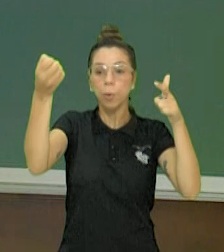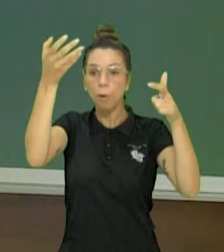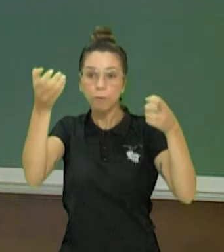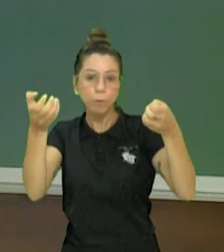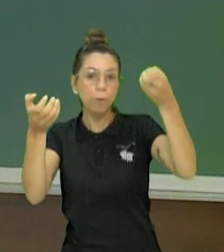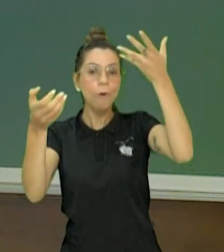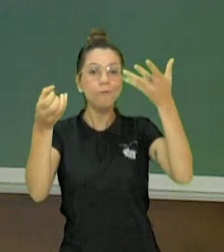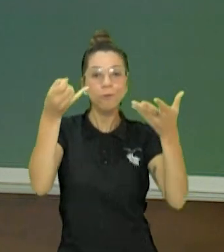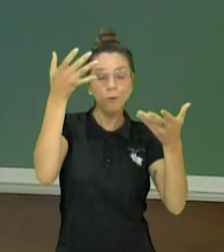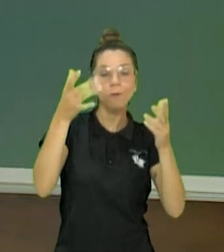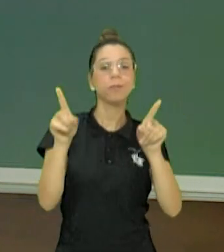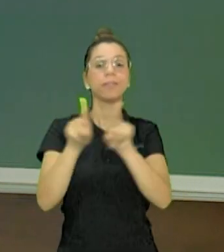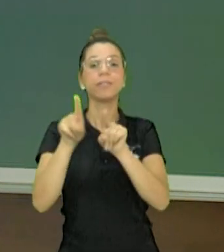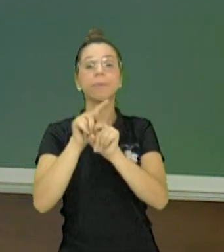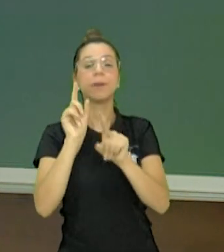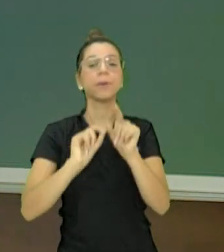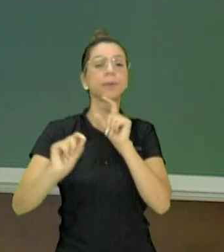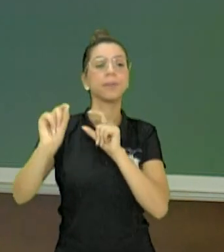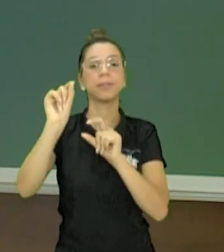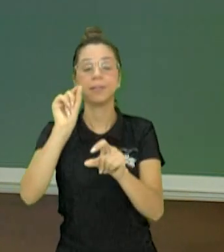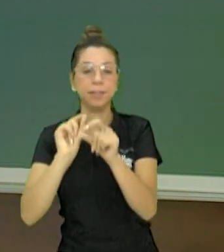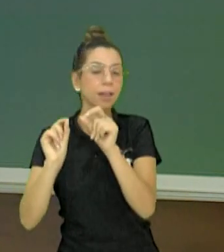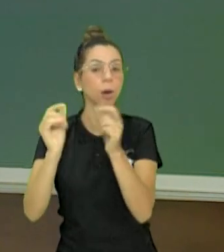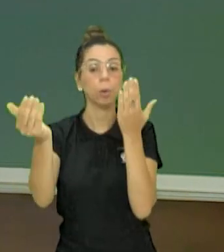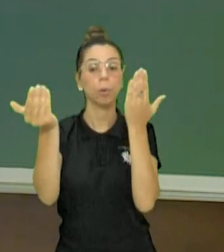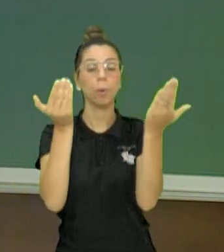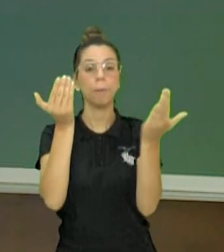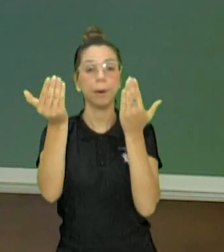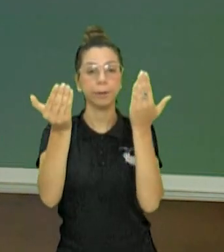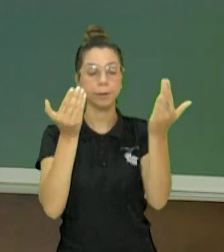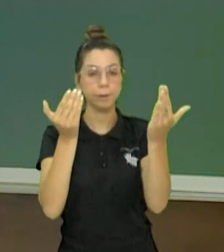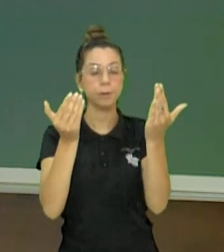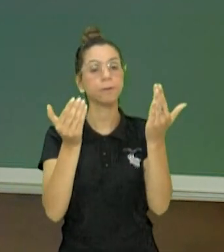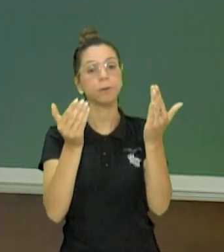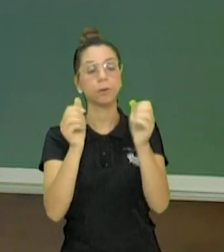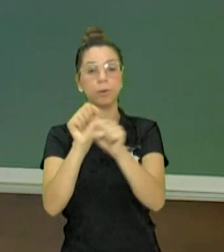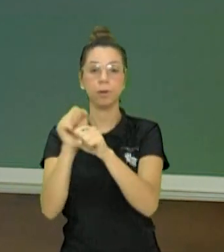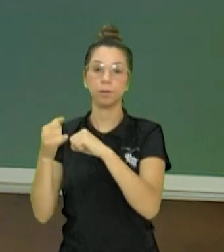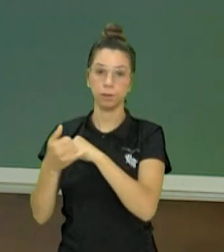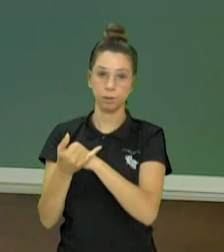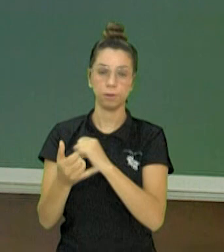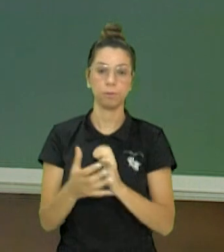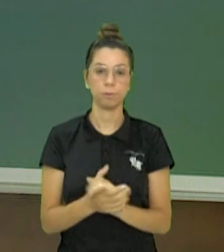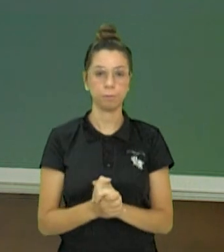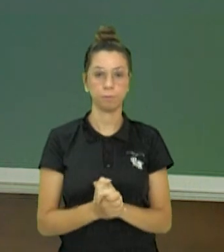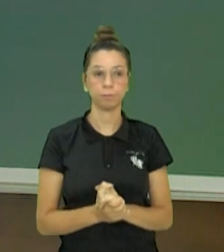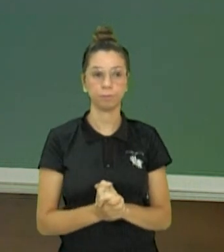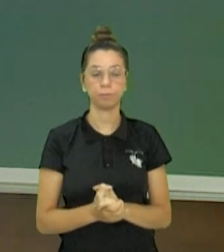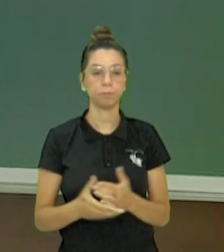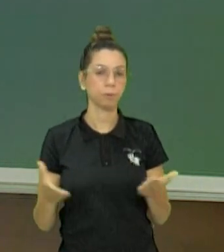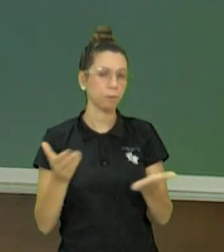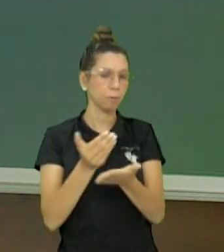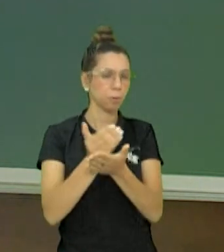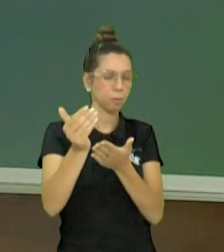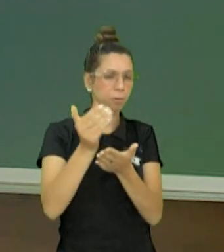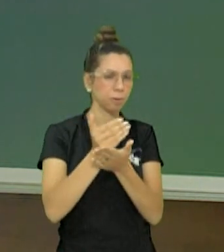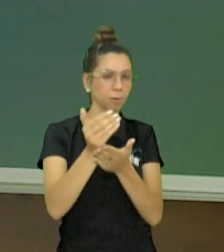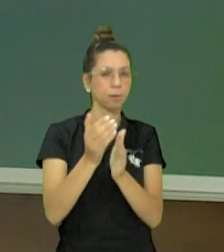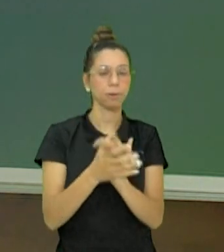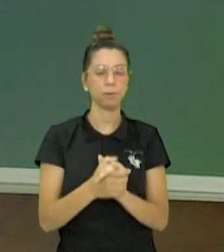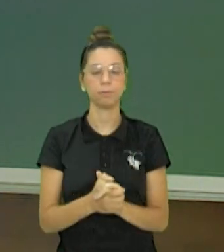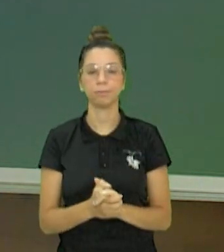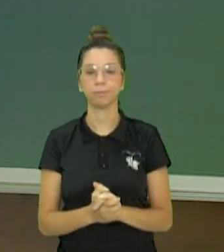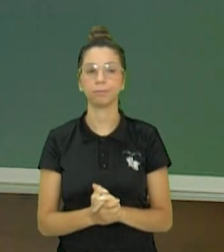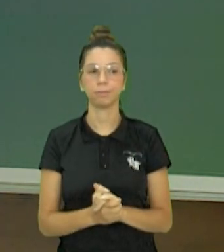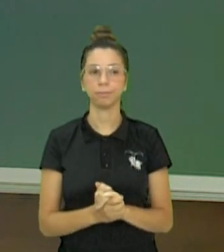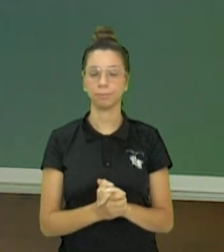gente vai conversar justamente sobre o grau do comparativo nos adjetivos, tá bom? Então vamos começar. No nosso